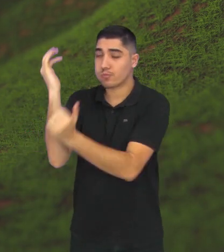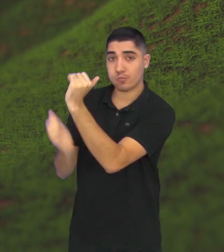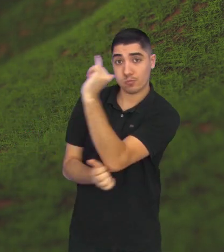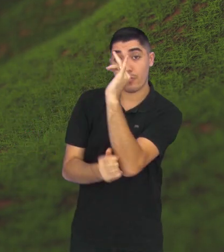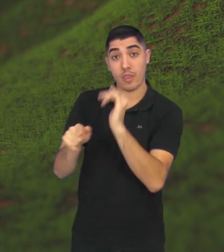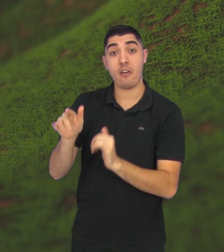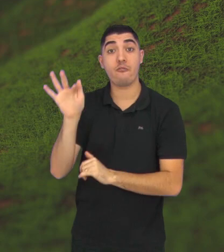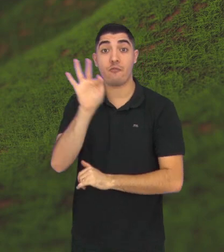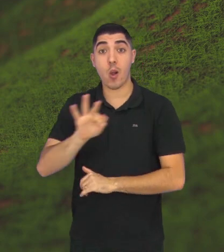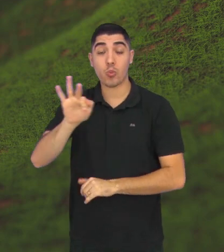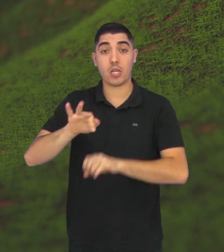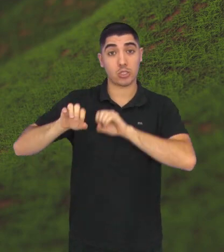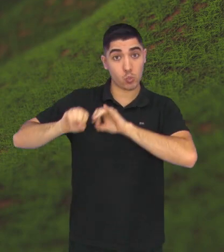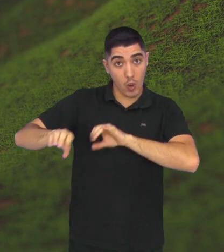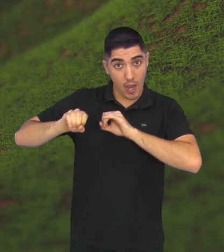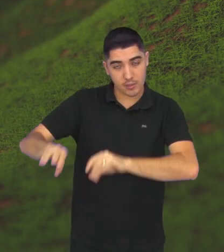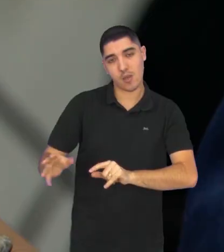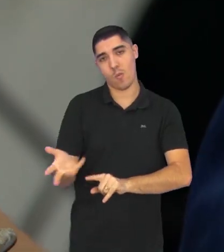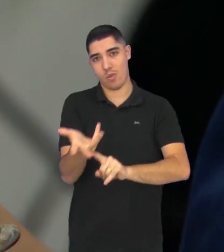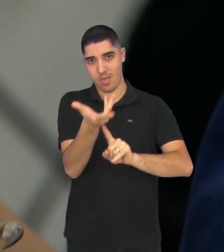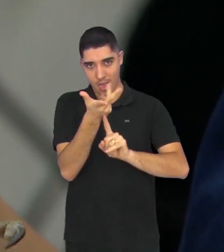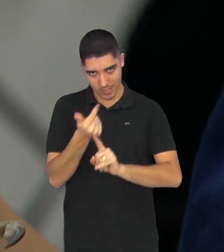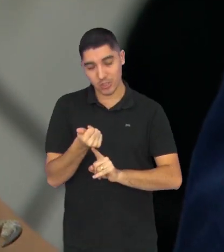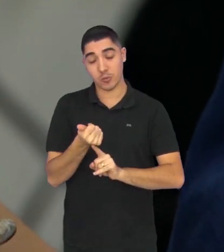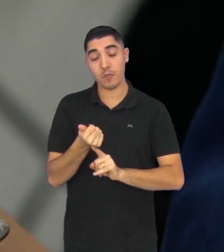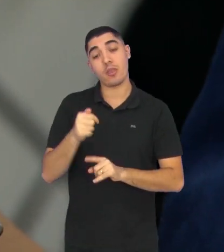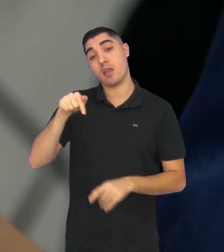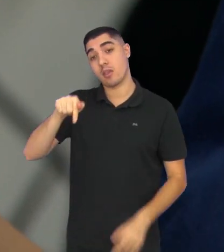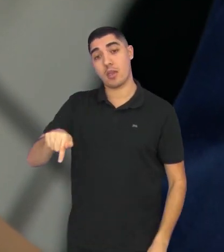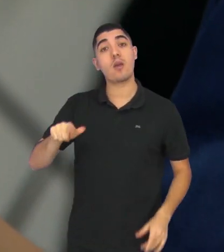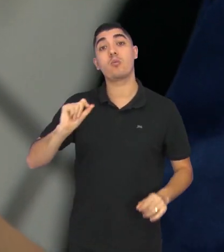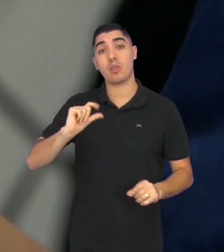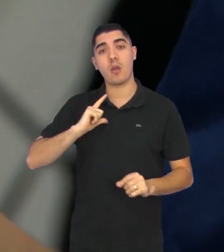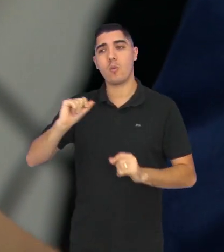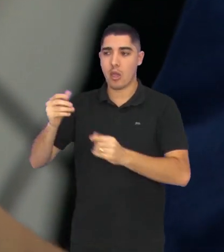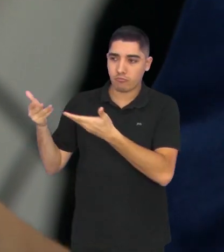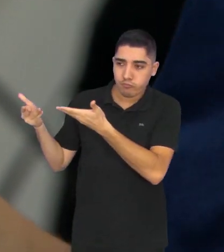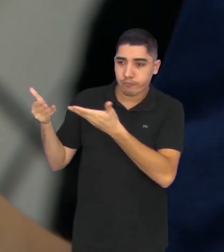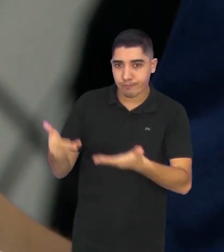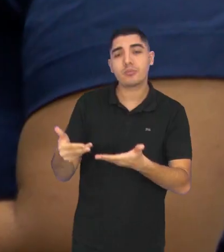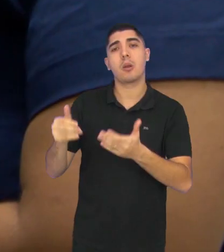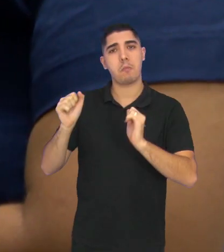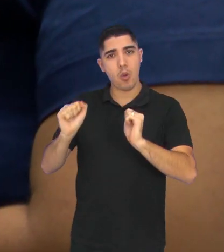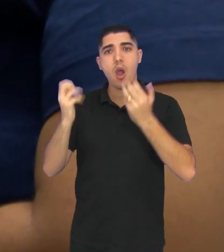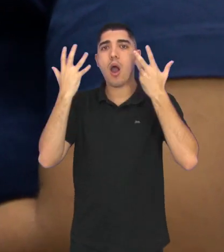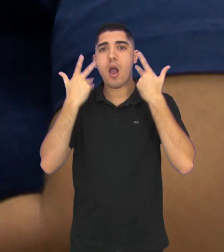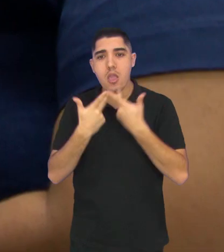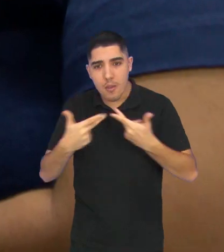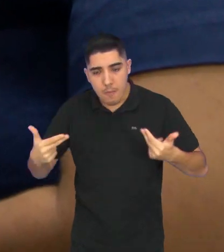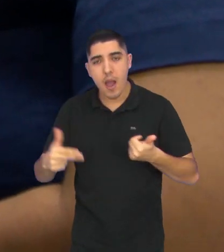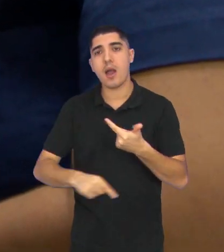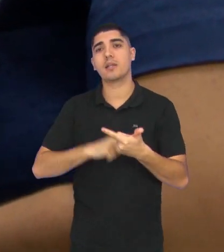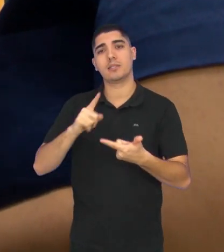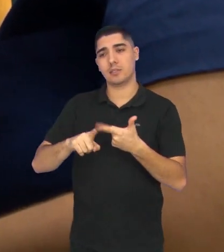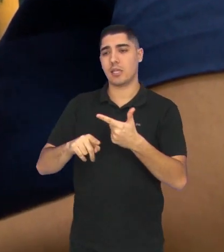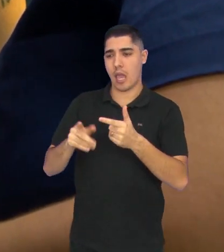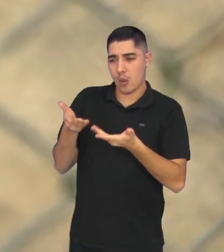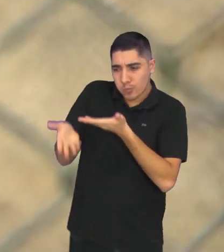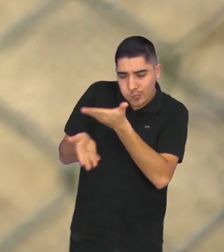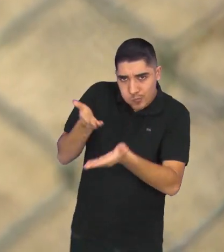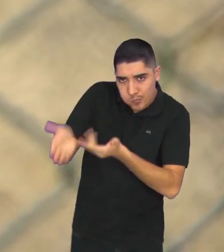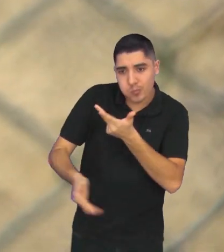da Faculdade de Educação e Artes, realiza o recebimento, tratamento clínico,